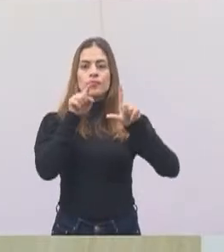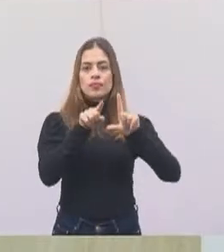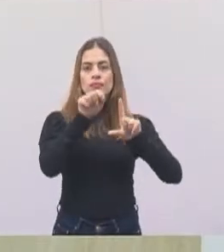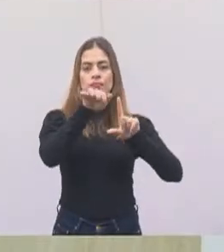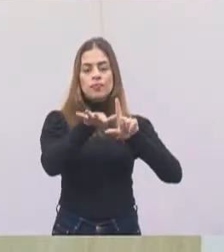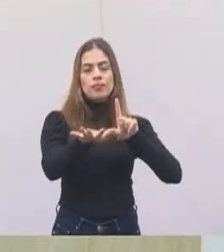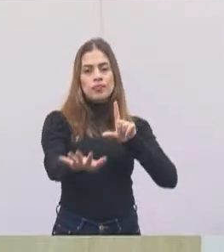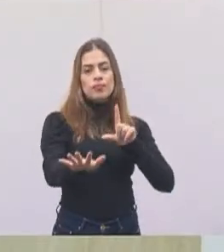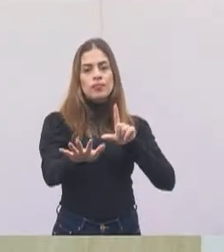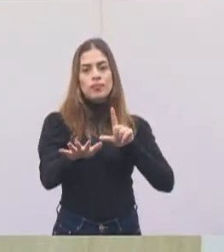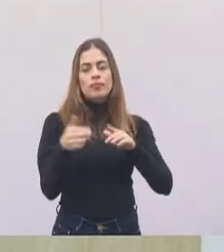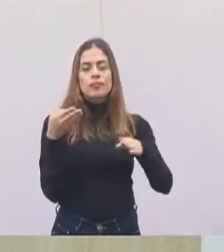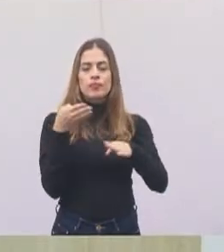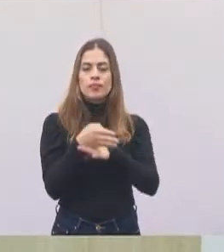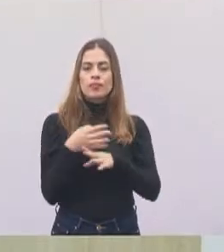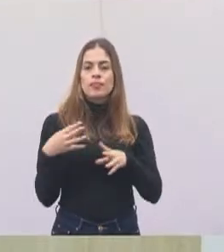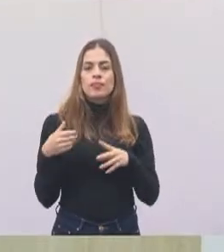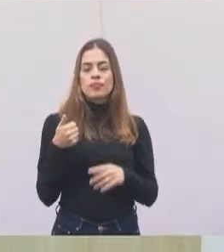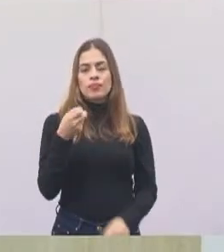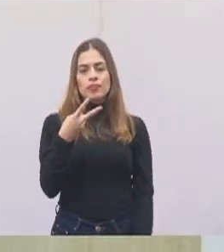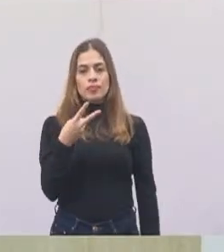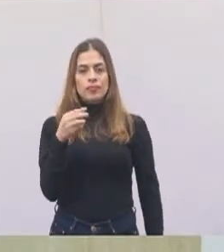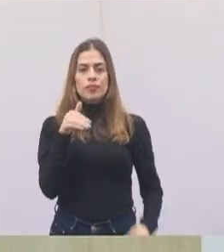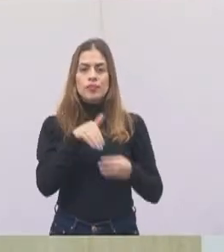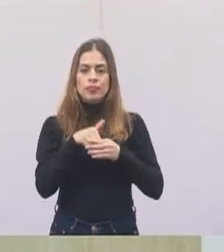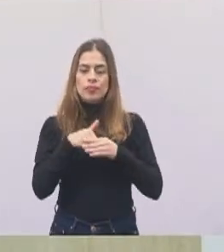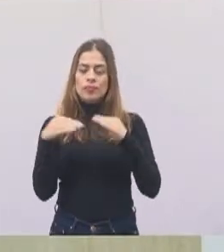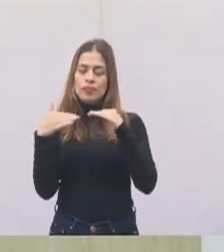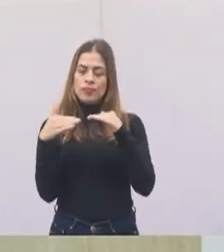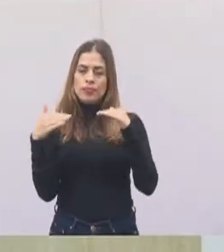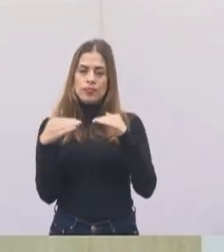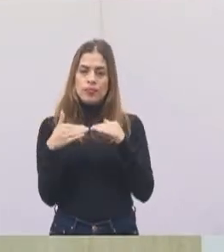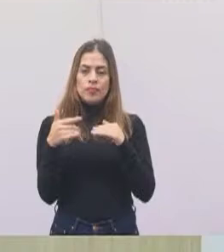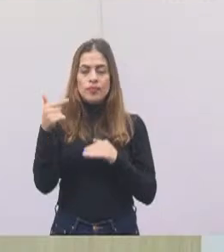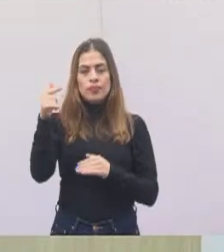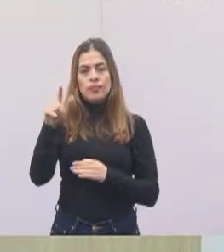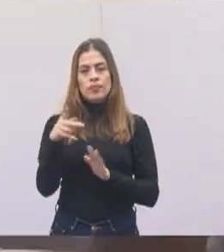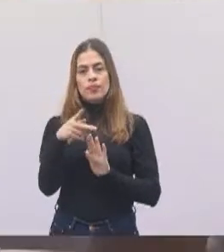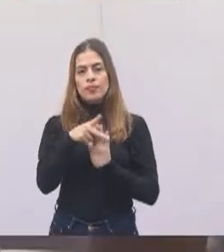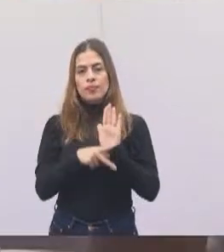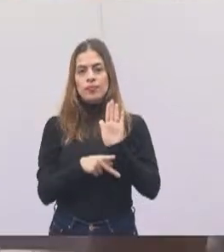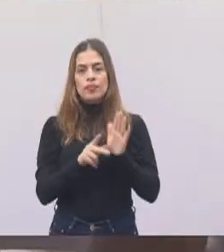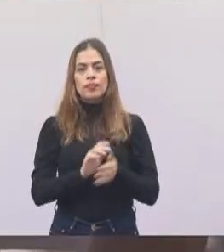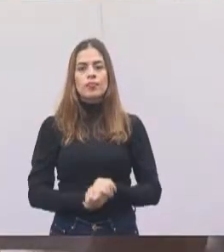aprovado por unanimidade, foram 12 votos favoráveis. Próximo projeto.